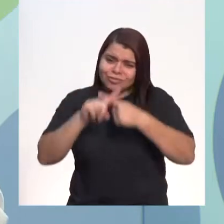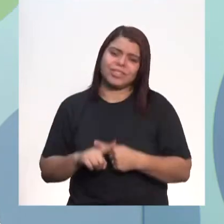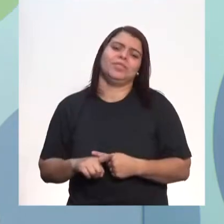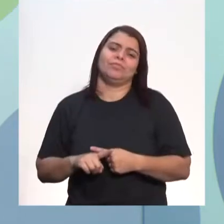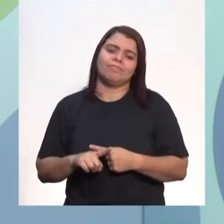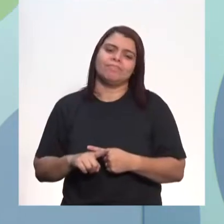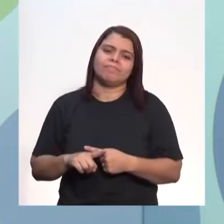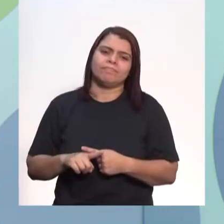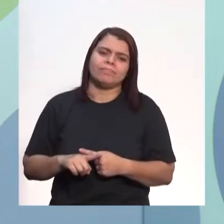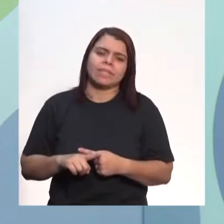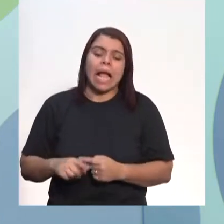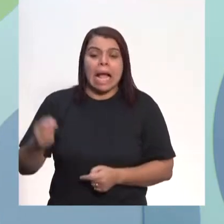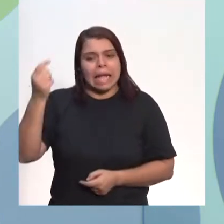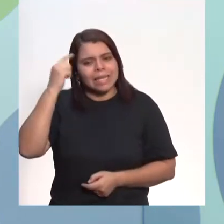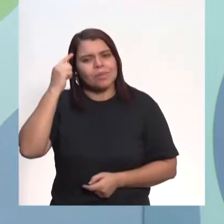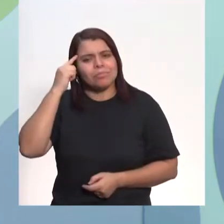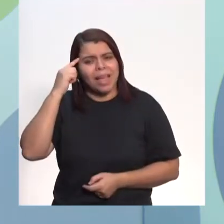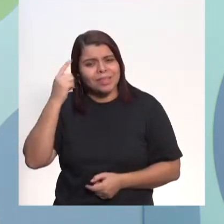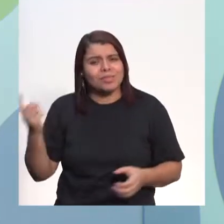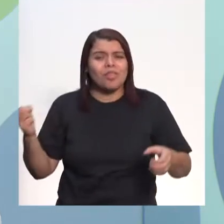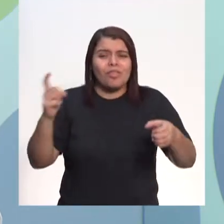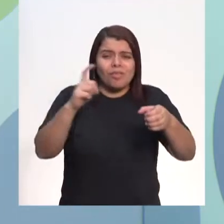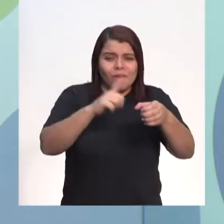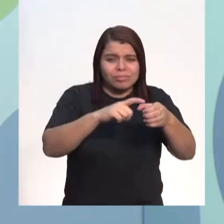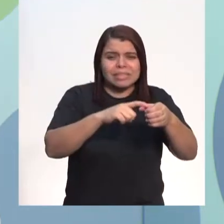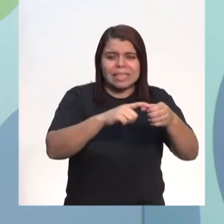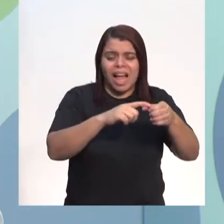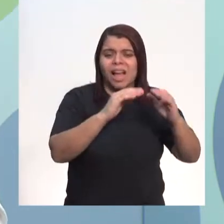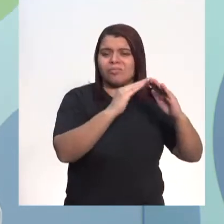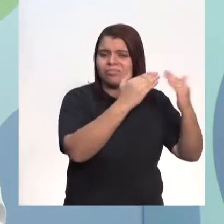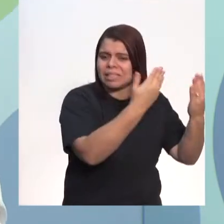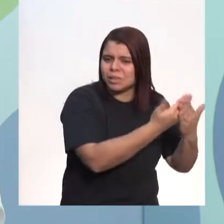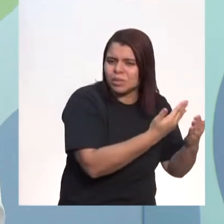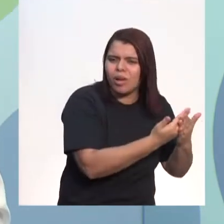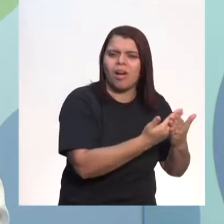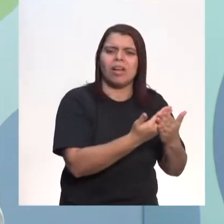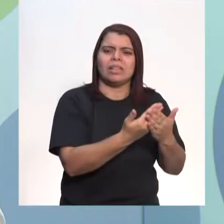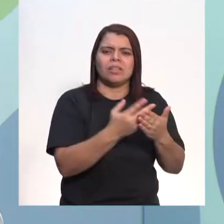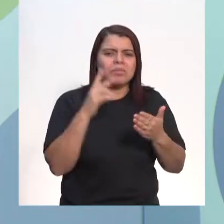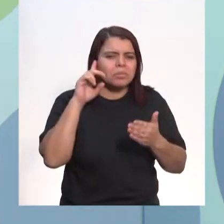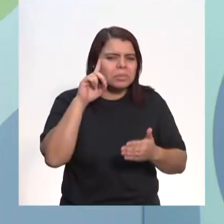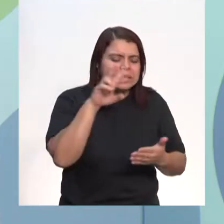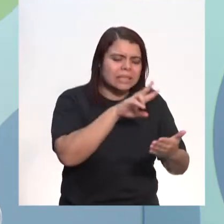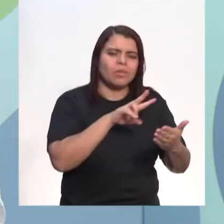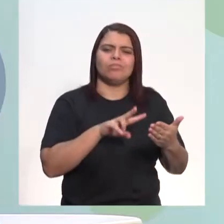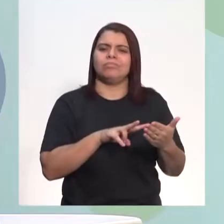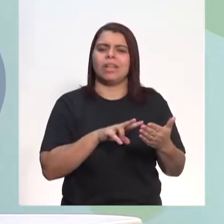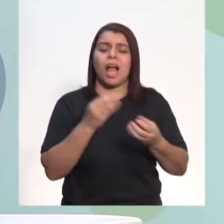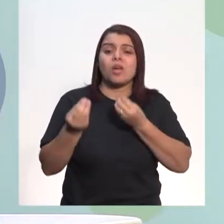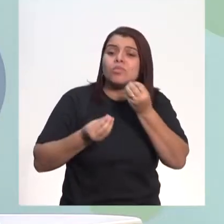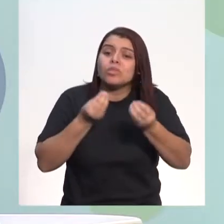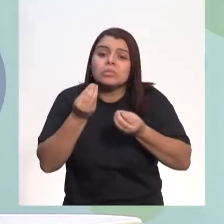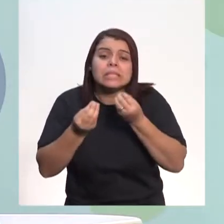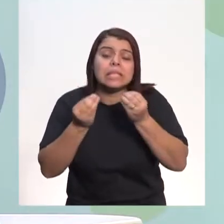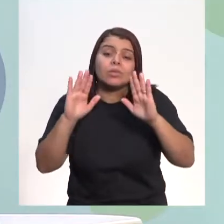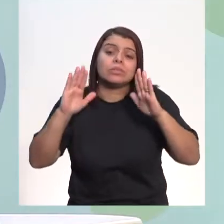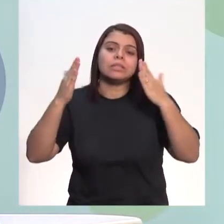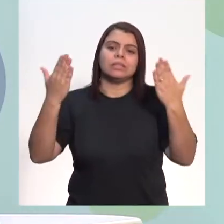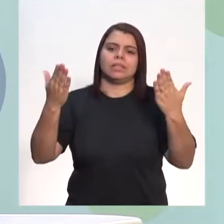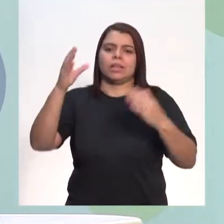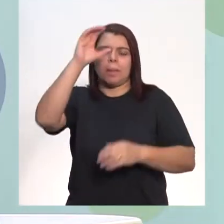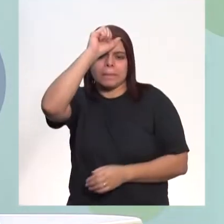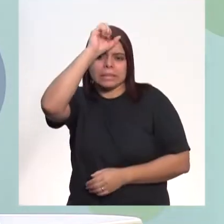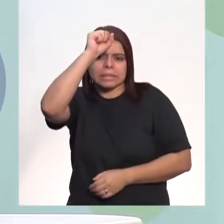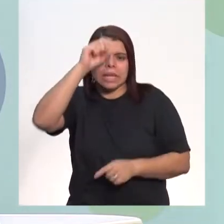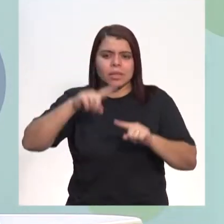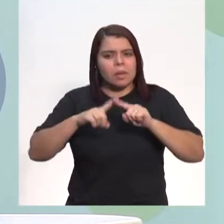no retorno, a gente vai precisar verificar como é que estão essas aprendizagens, mas acho que a gente não pode parar, não pode quebrar o vínculo. Sim,